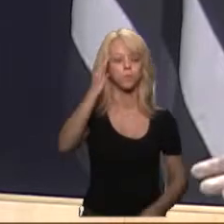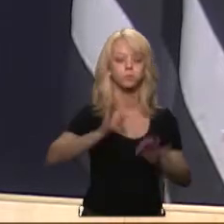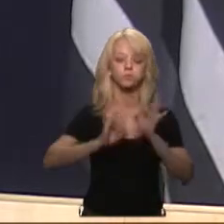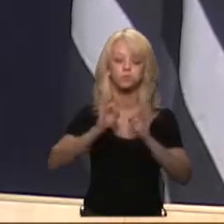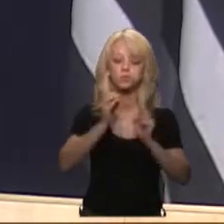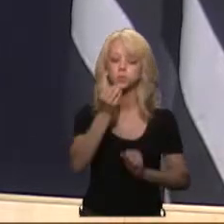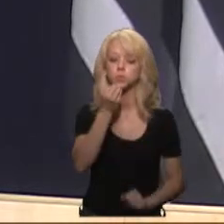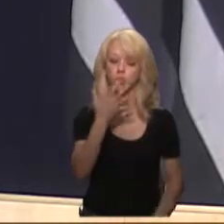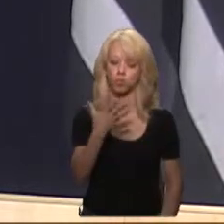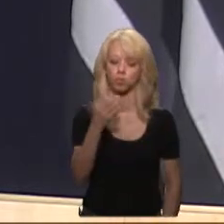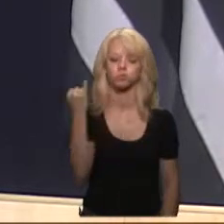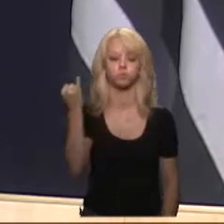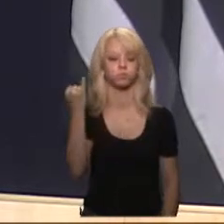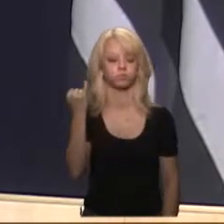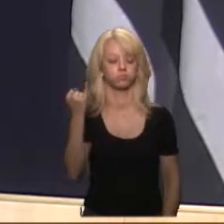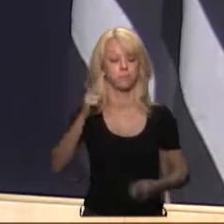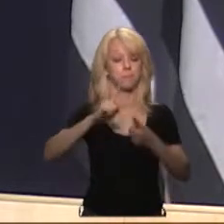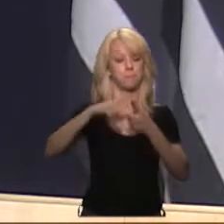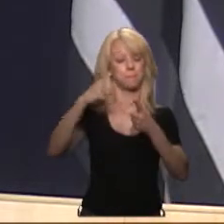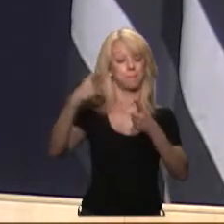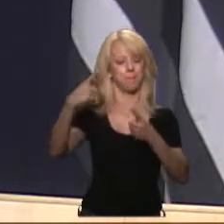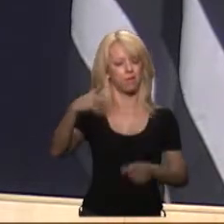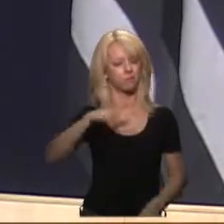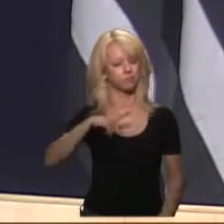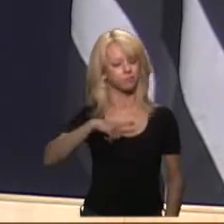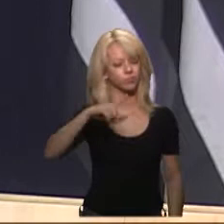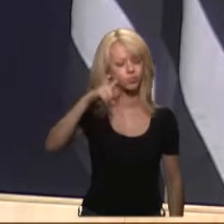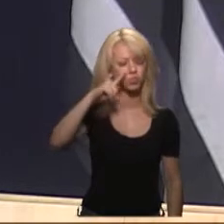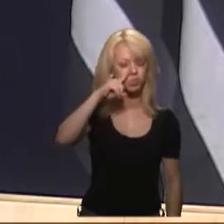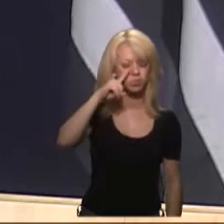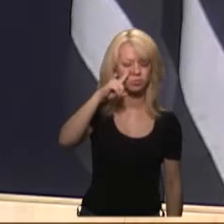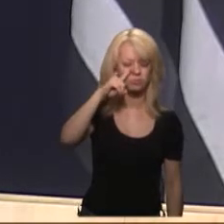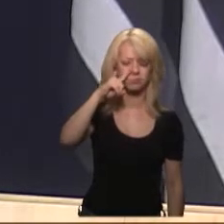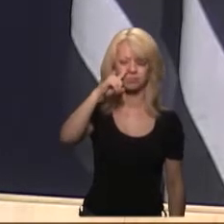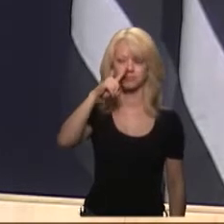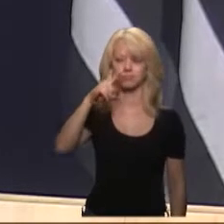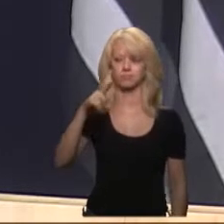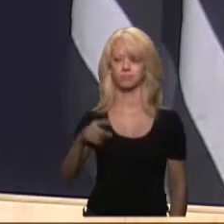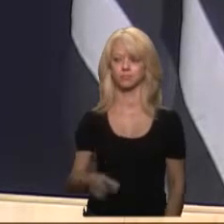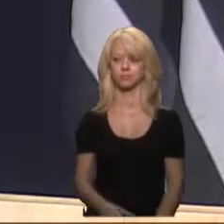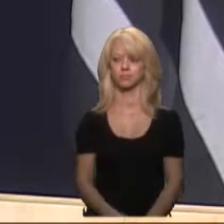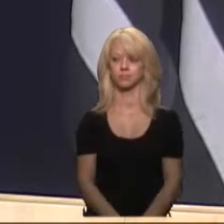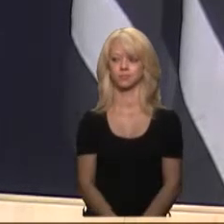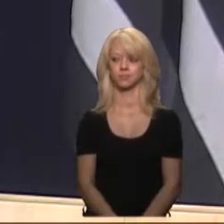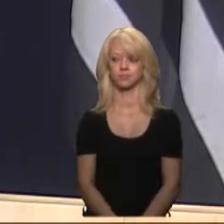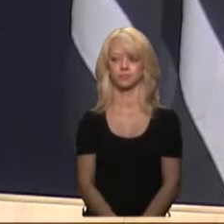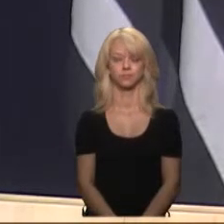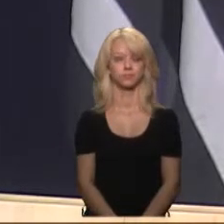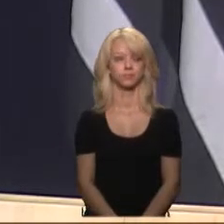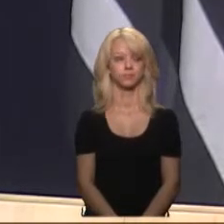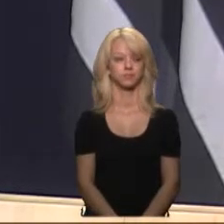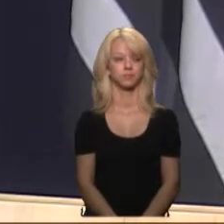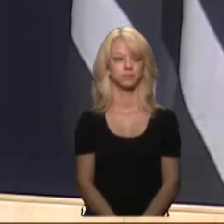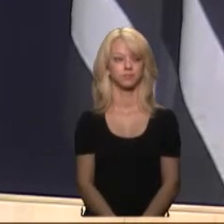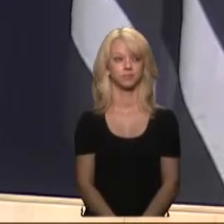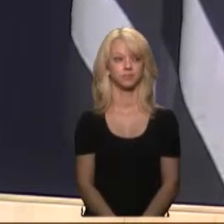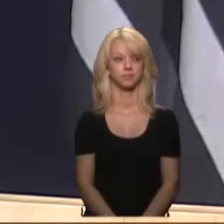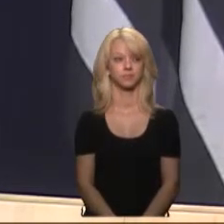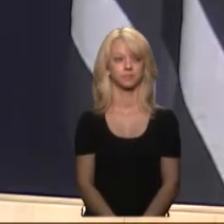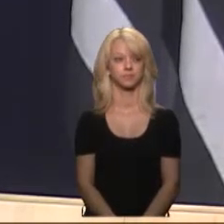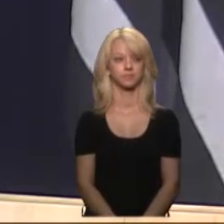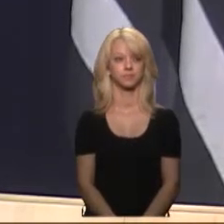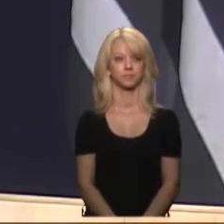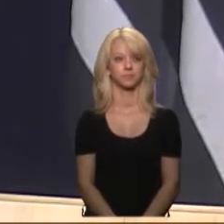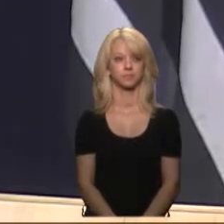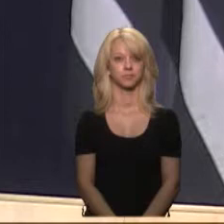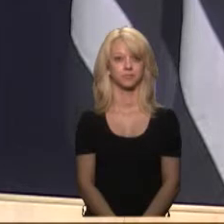ter cuidado. Tem que ter uma análise mais fria disso. Tem que ter uma análise mais fria disso. E do ponto de